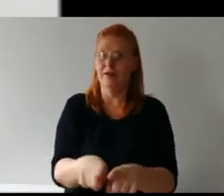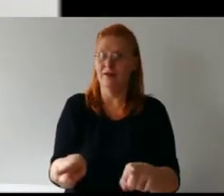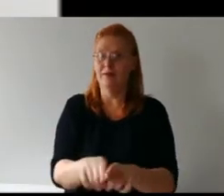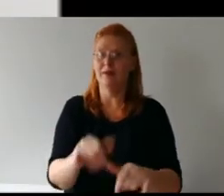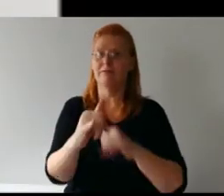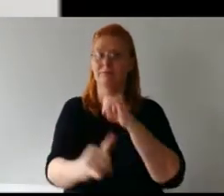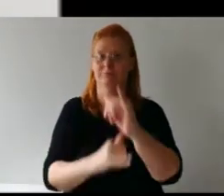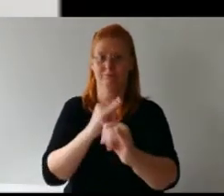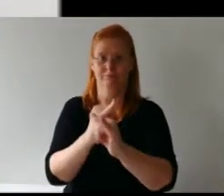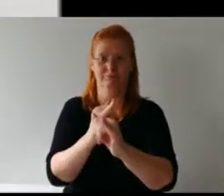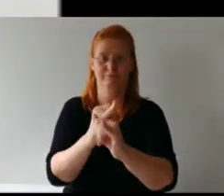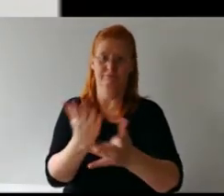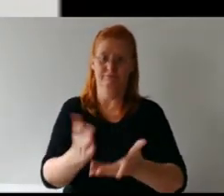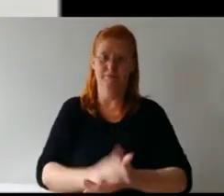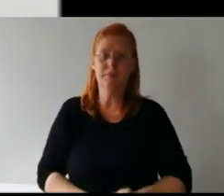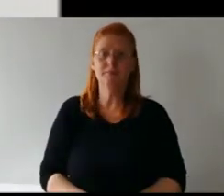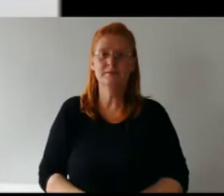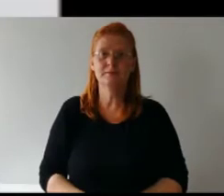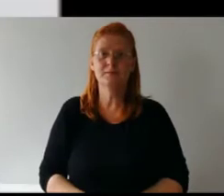atuais e virtuais,